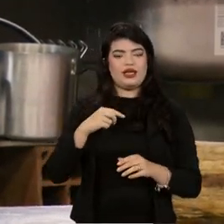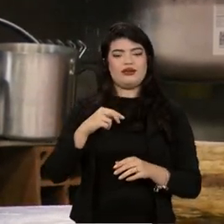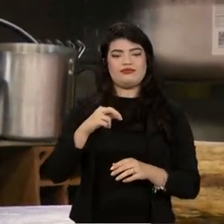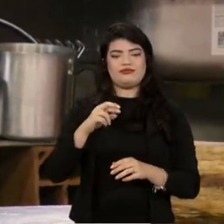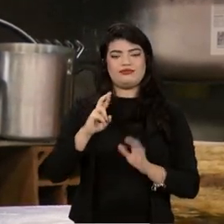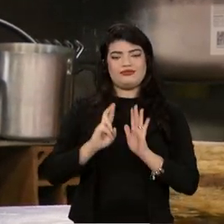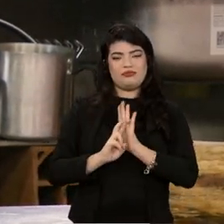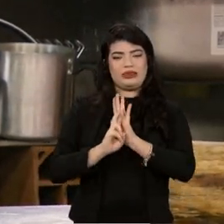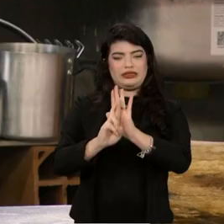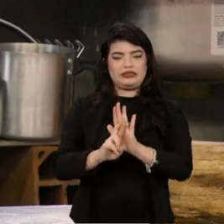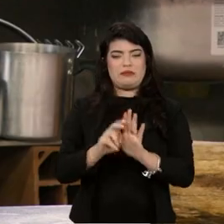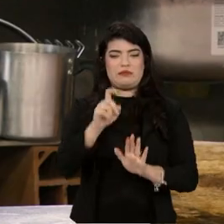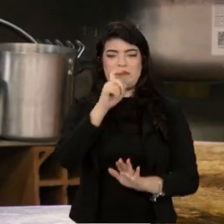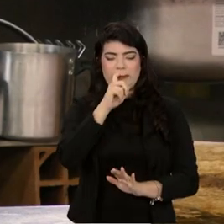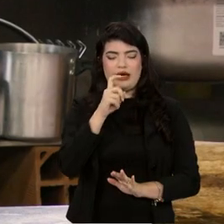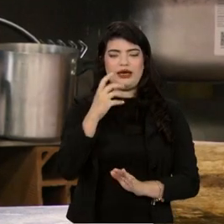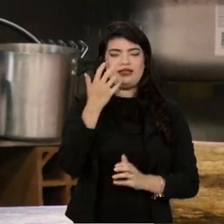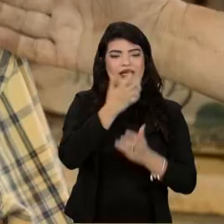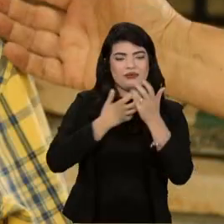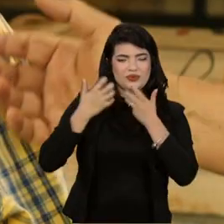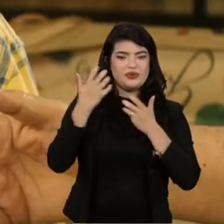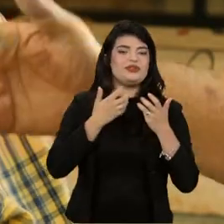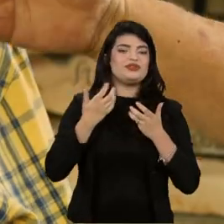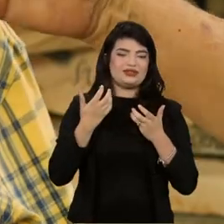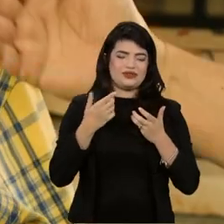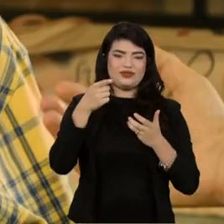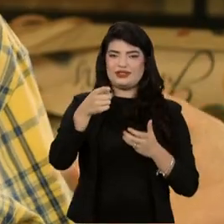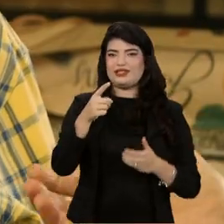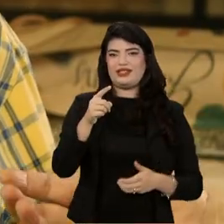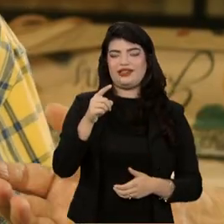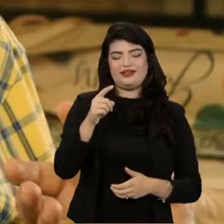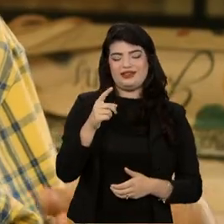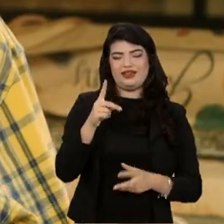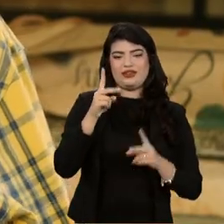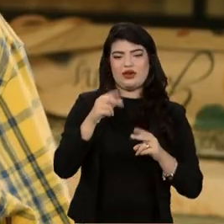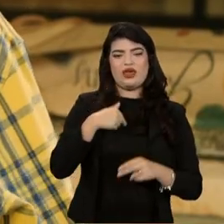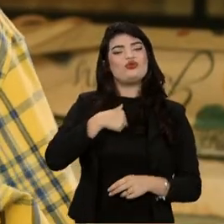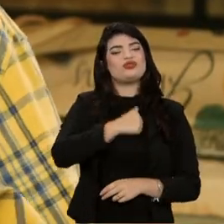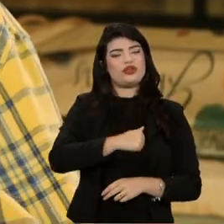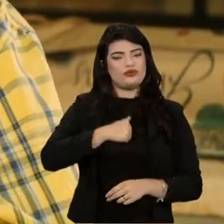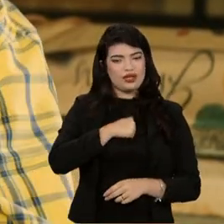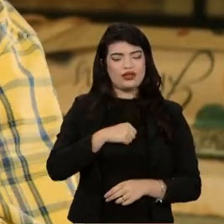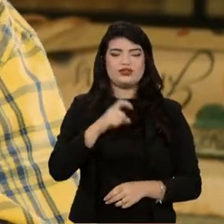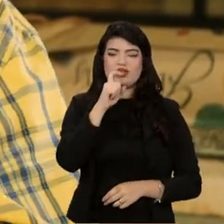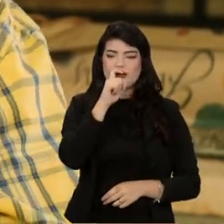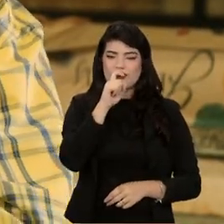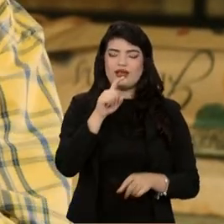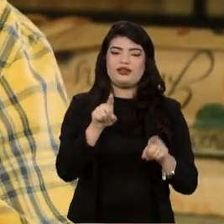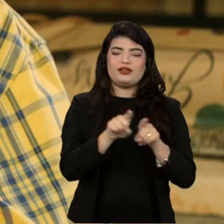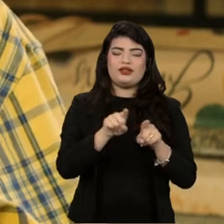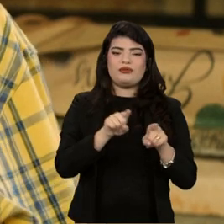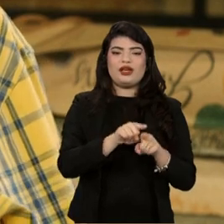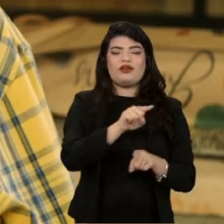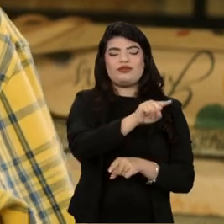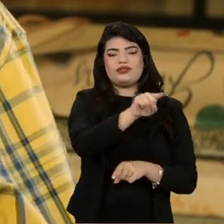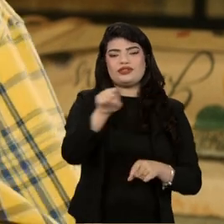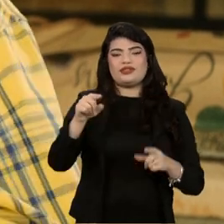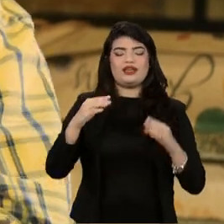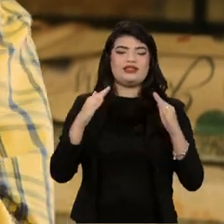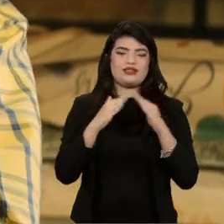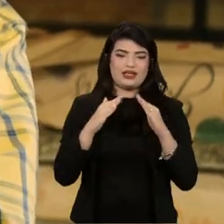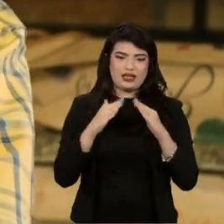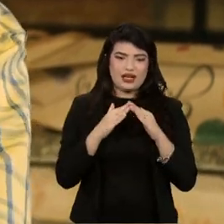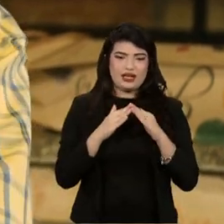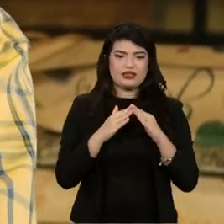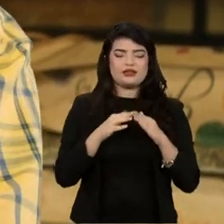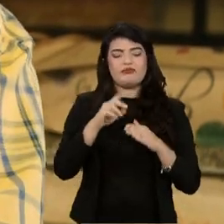pais da música sertaneja. É o pai da música sertaneja. Saudade do meu pai. Eita. E a vocês que estão em casa, aqueles